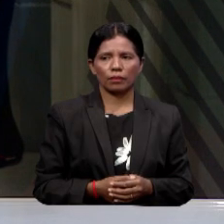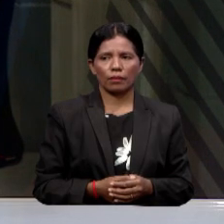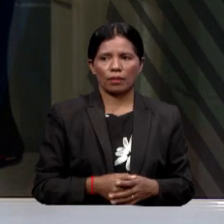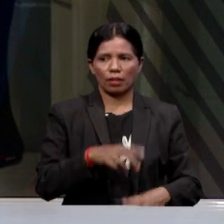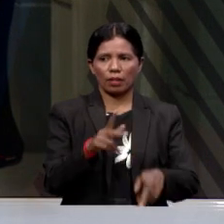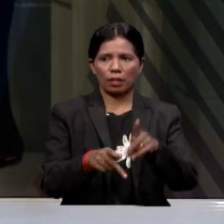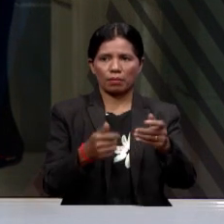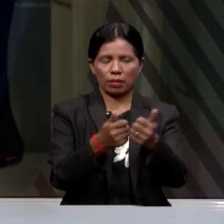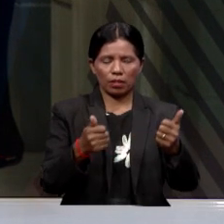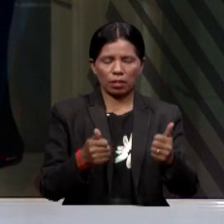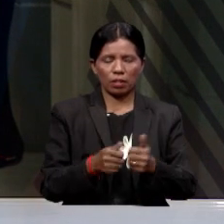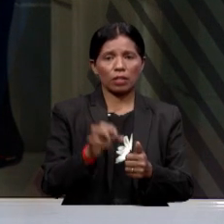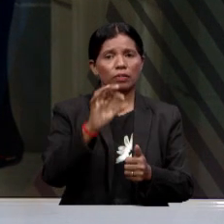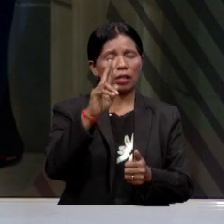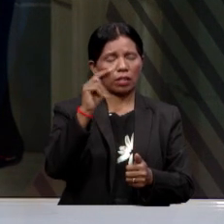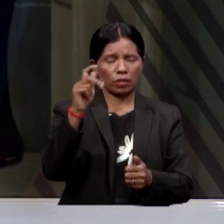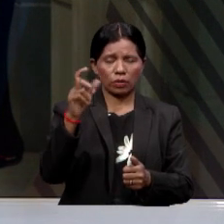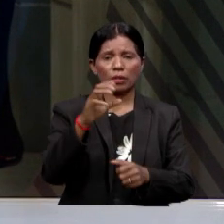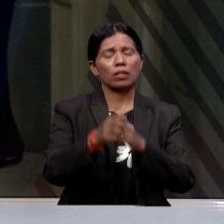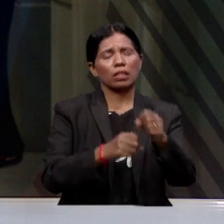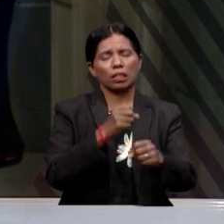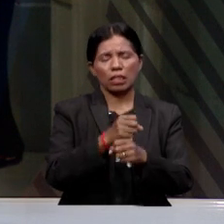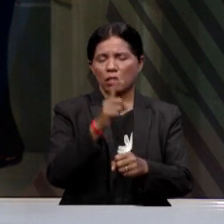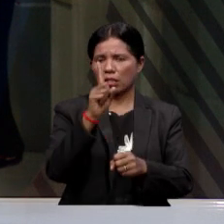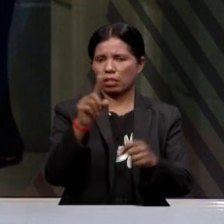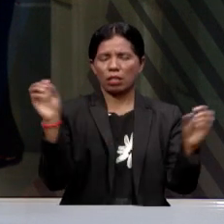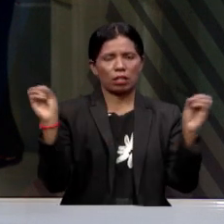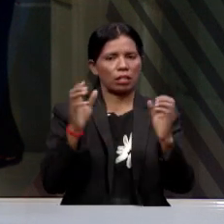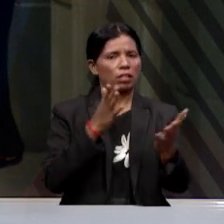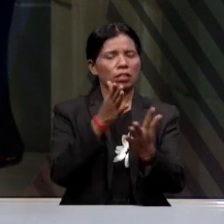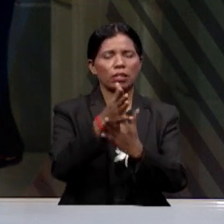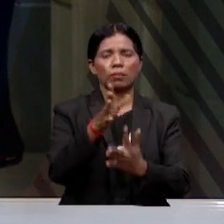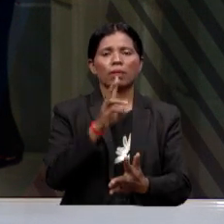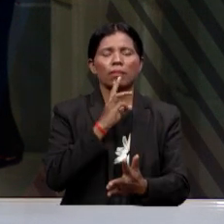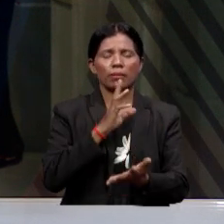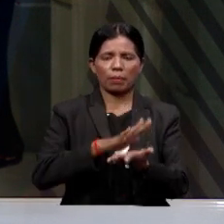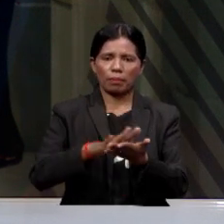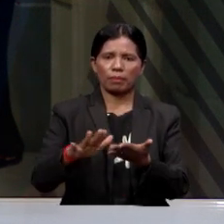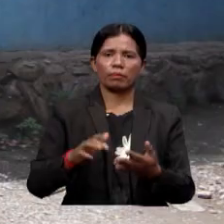Comunidade e aldeia Fato Francisco tinham interesse em lá-se suba bemos.